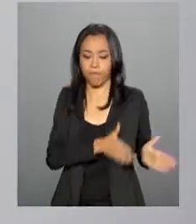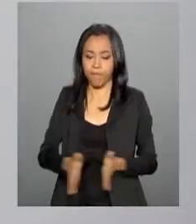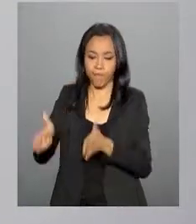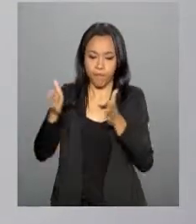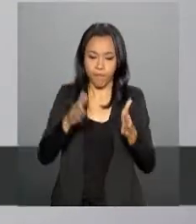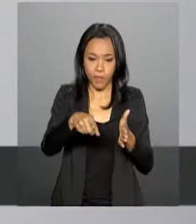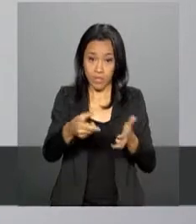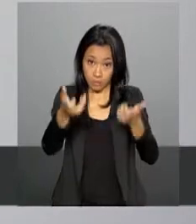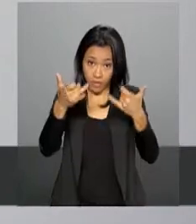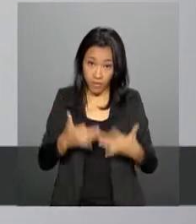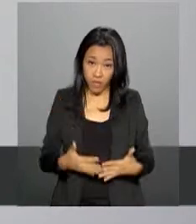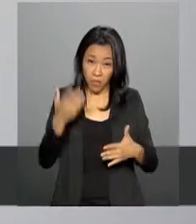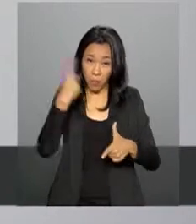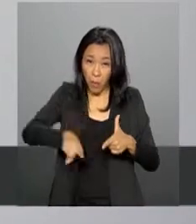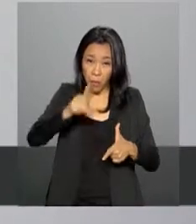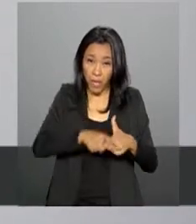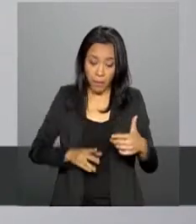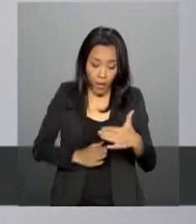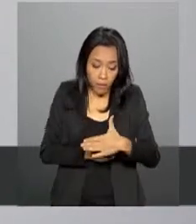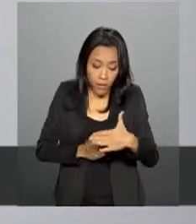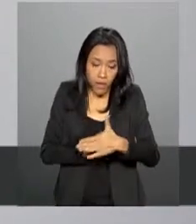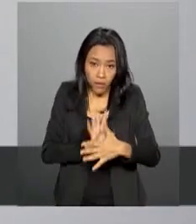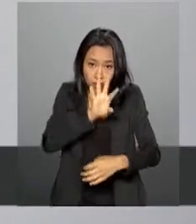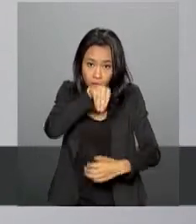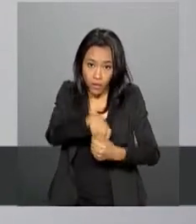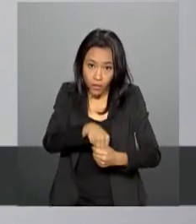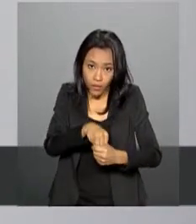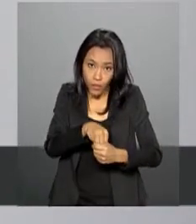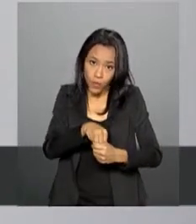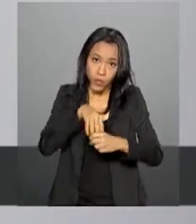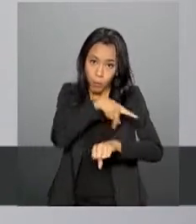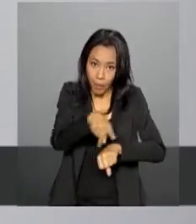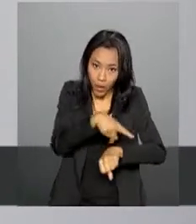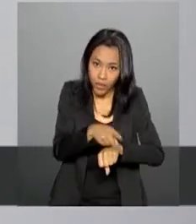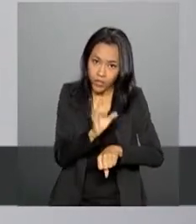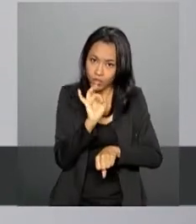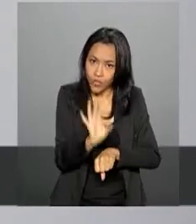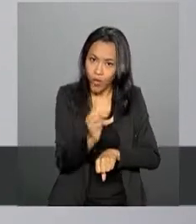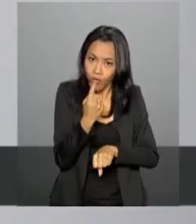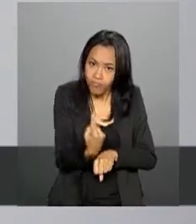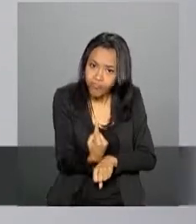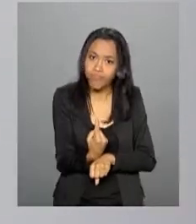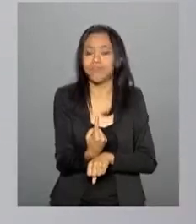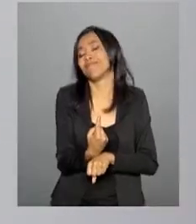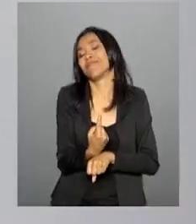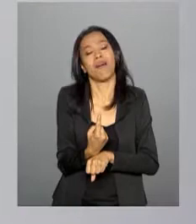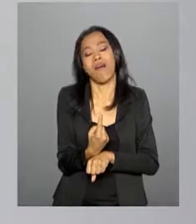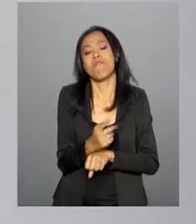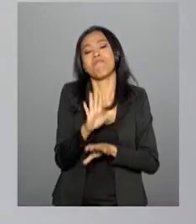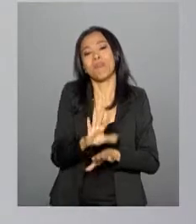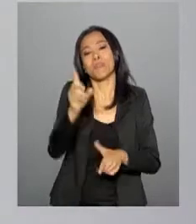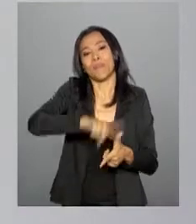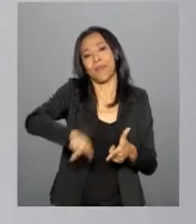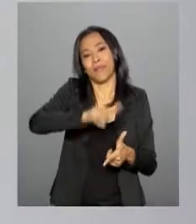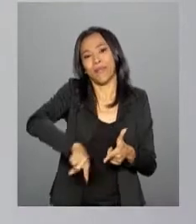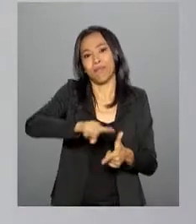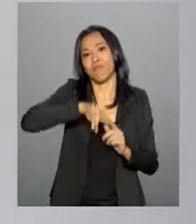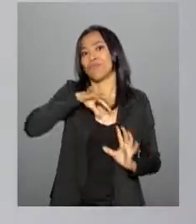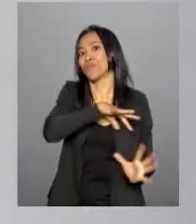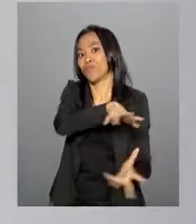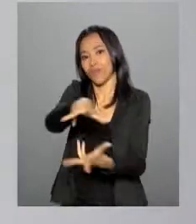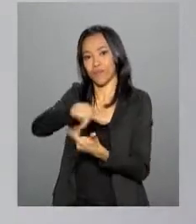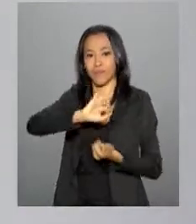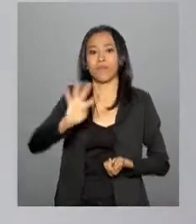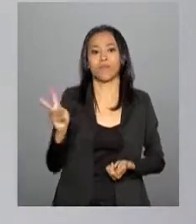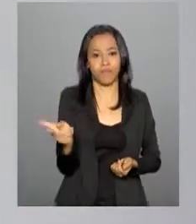limitado ou confinado a uma única nação, a uma única prátria, mas é um problema mundial,